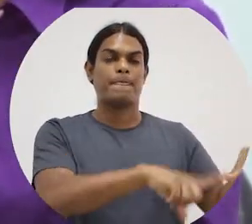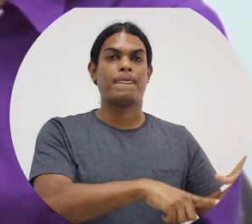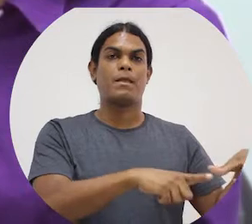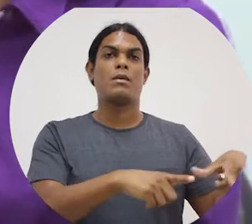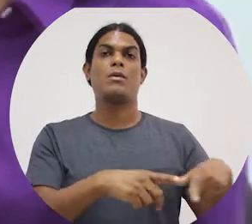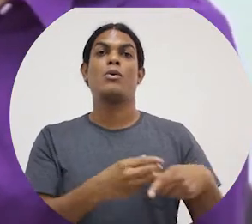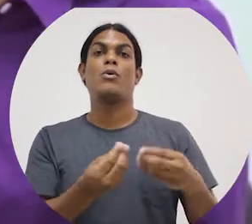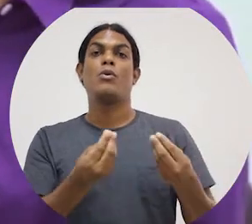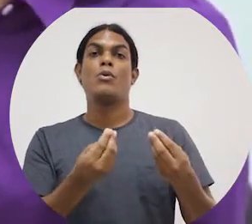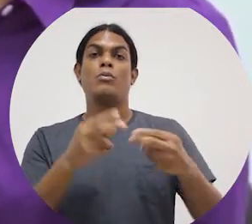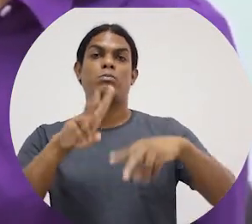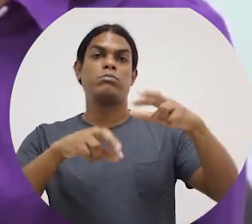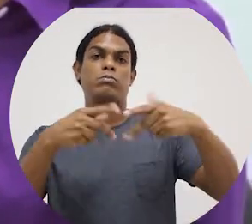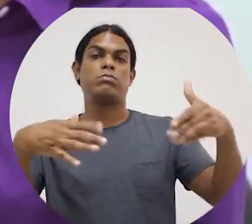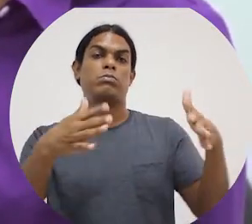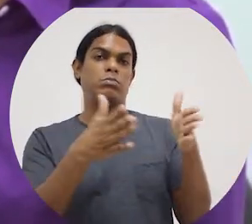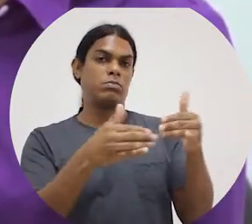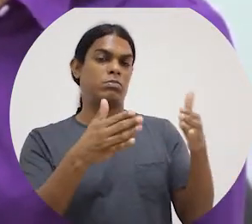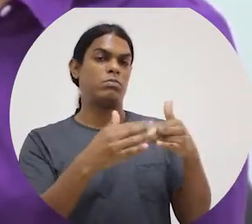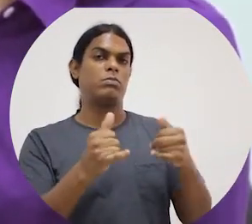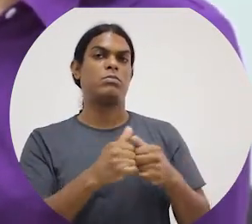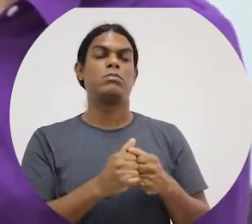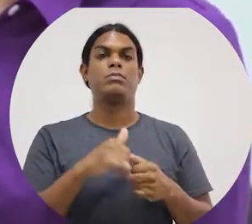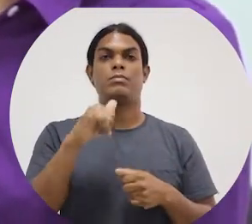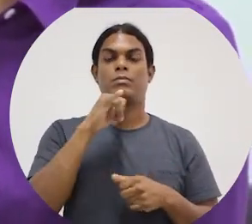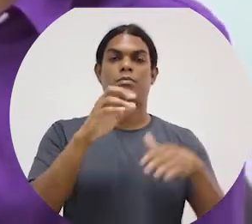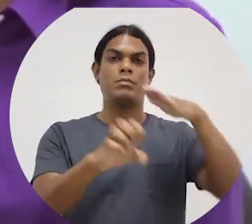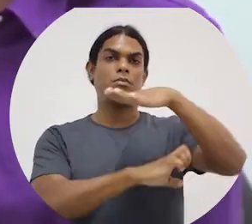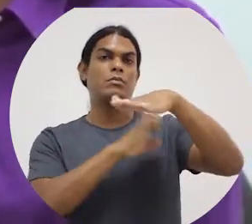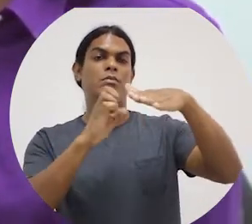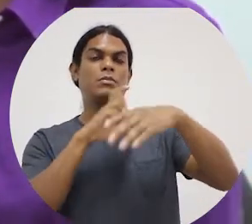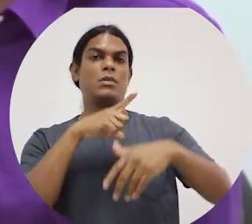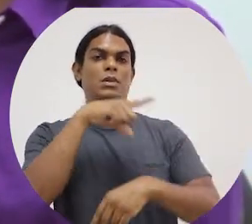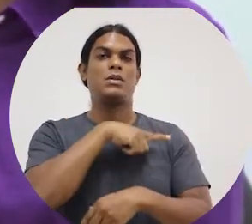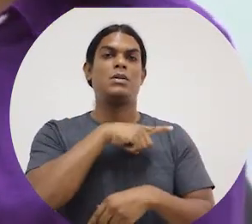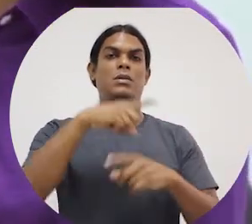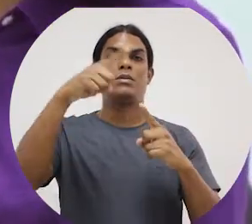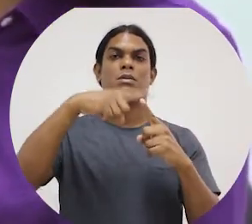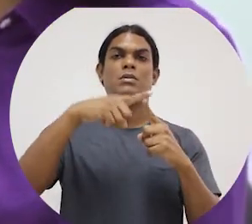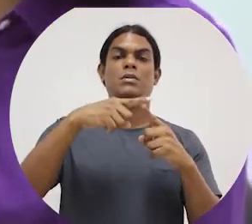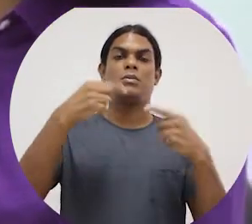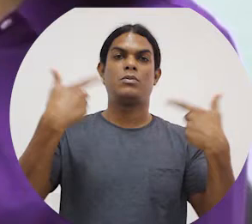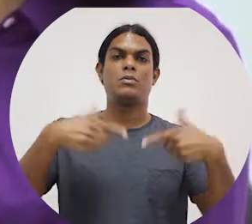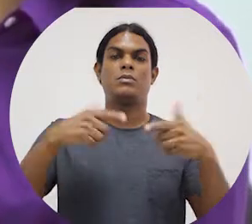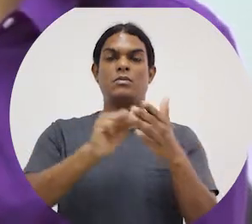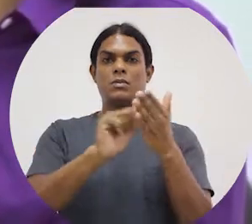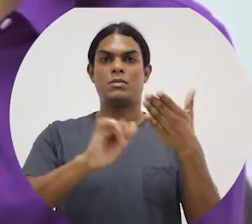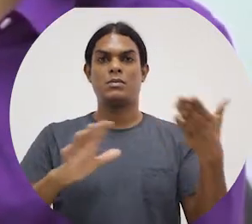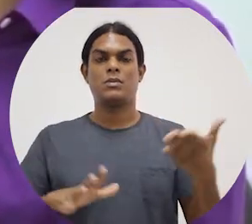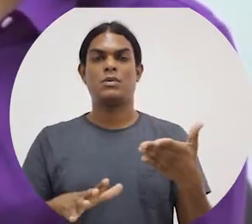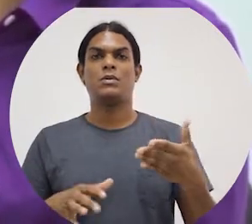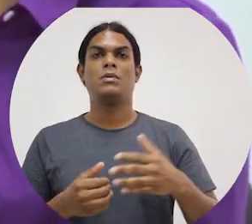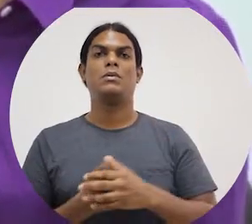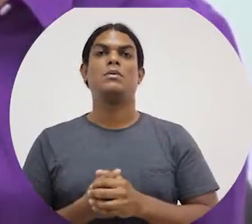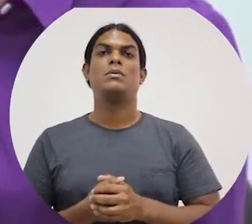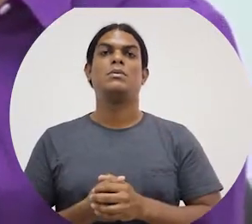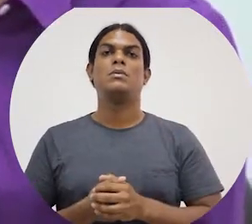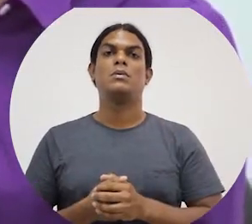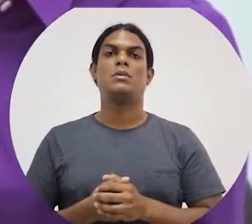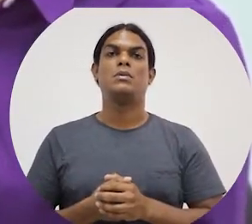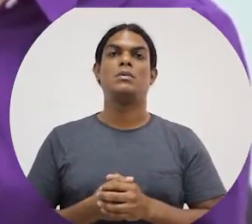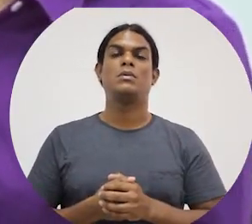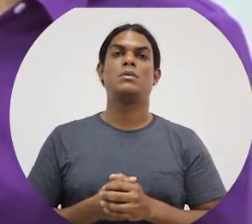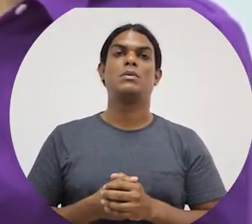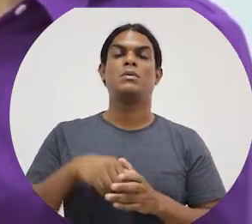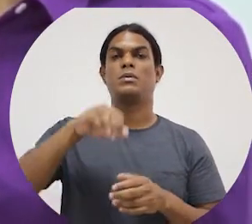solicitado. Um exemplo de empresa que tem um serviço que faz parte do grupo de elementos de